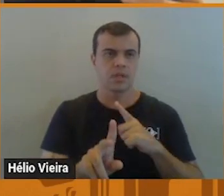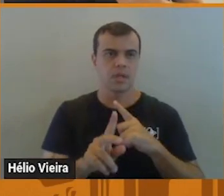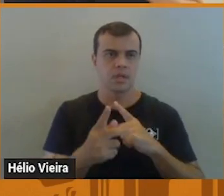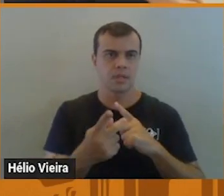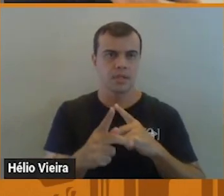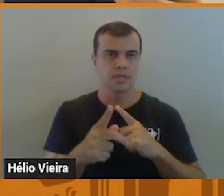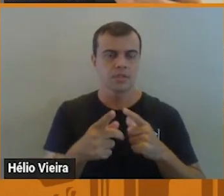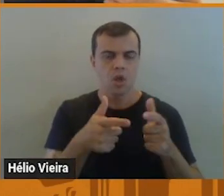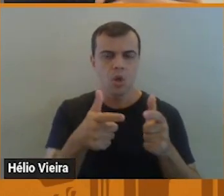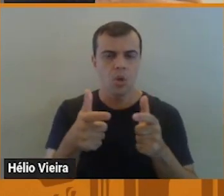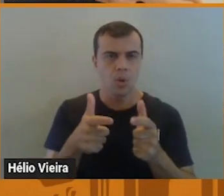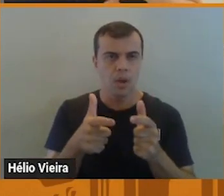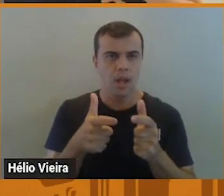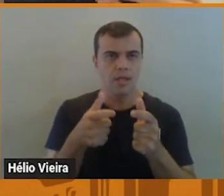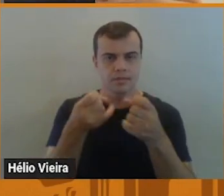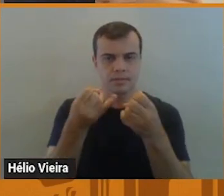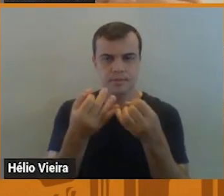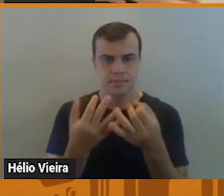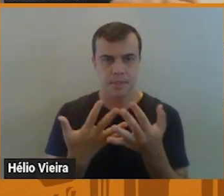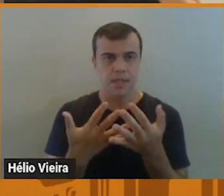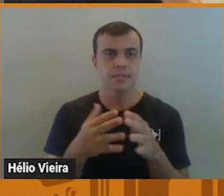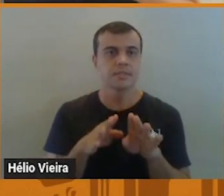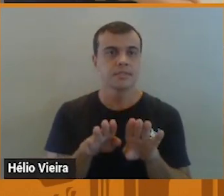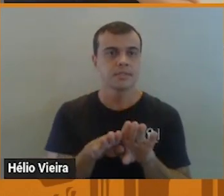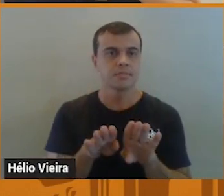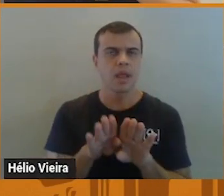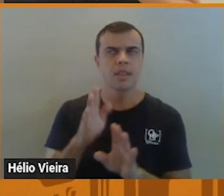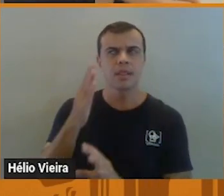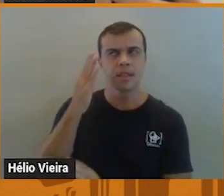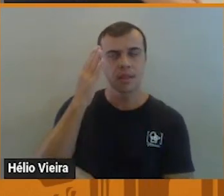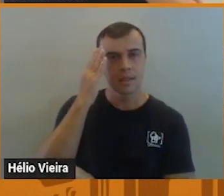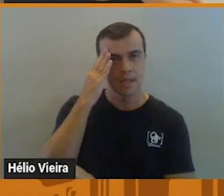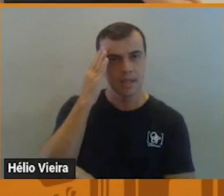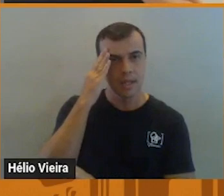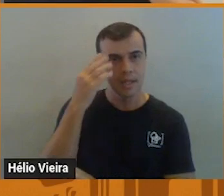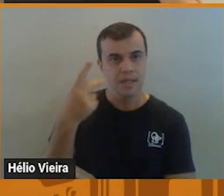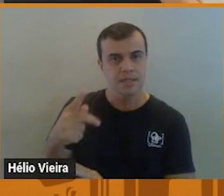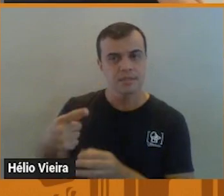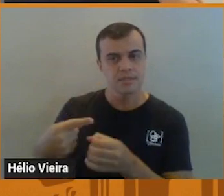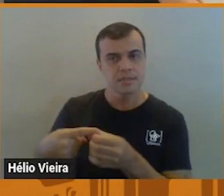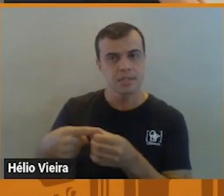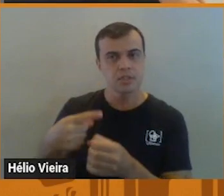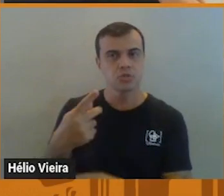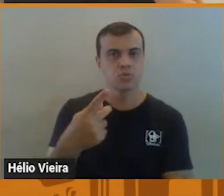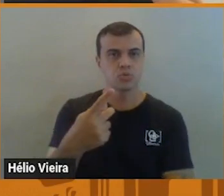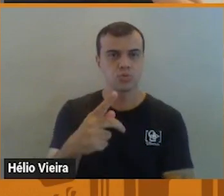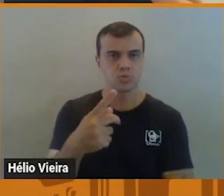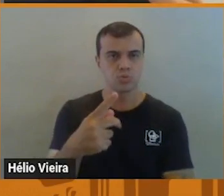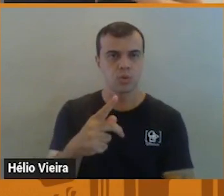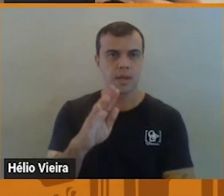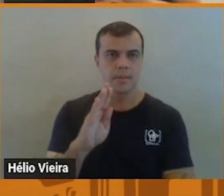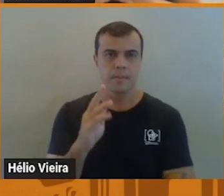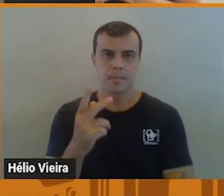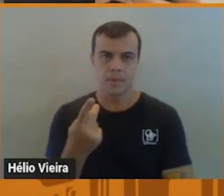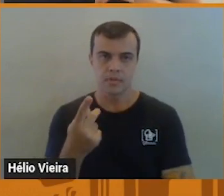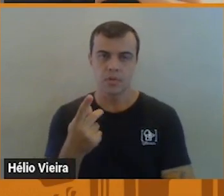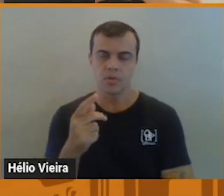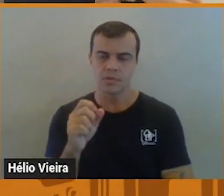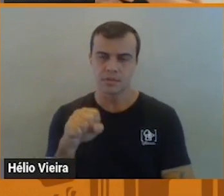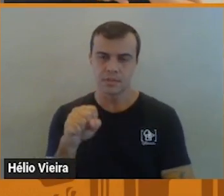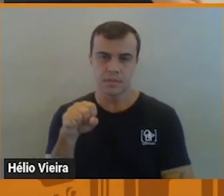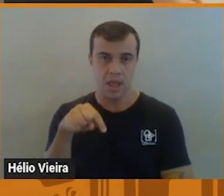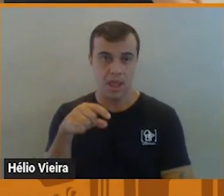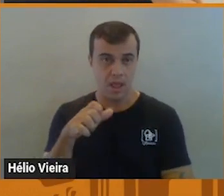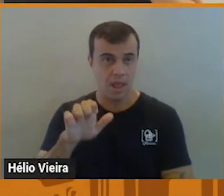desse espaço, dessas narrativas, e de entender essa cidade como sua, né? Belo Horizonte é constituída,